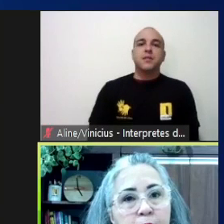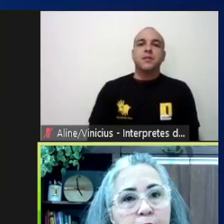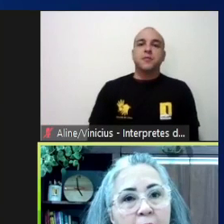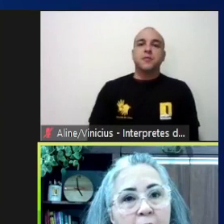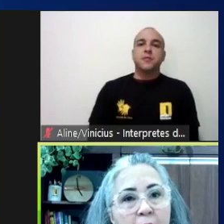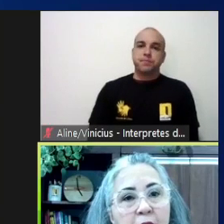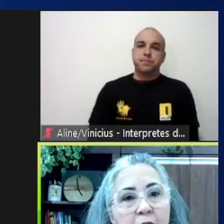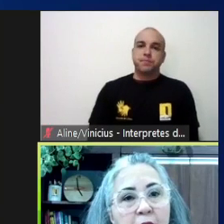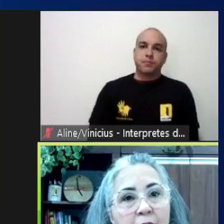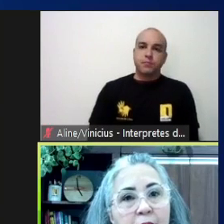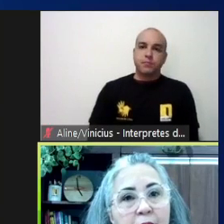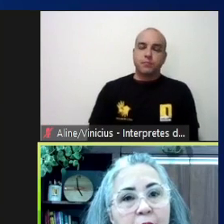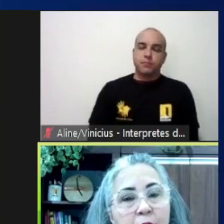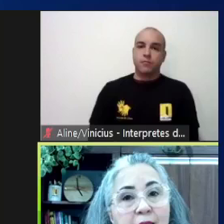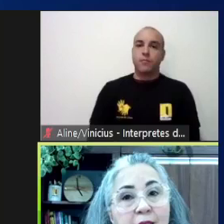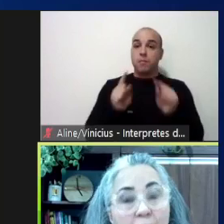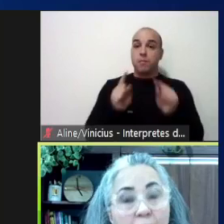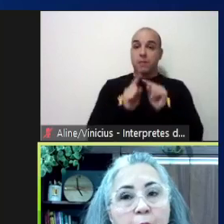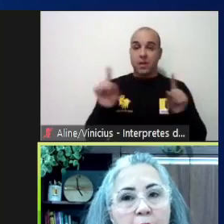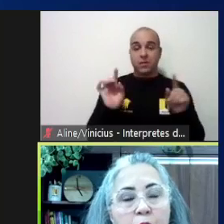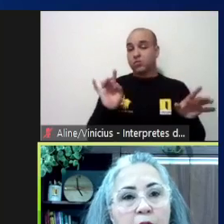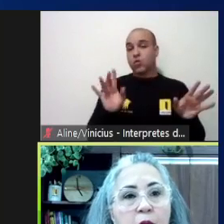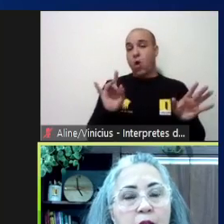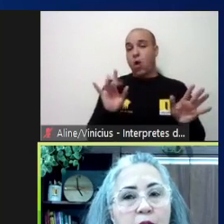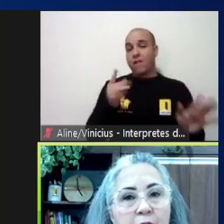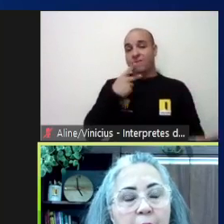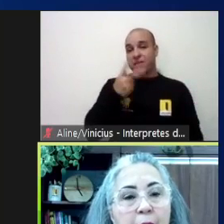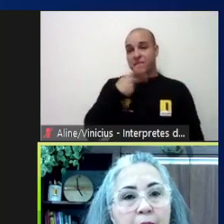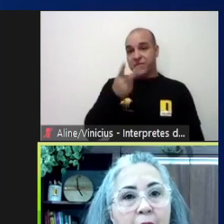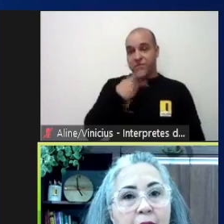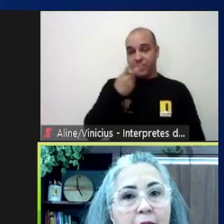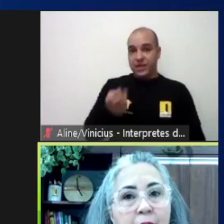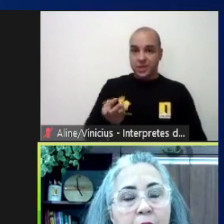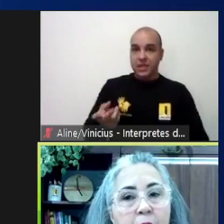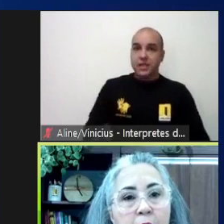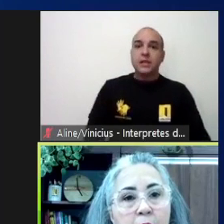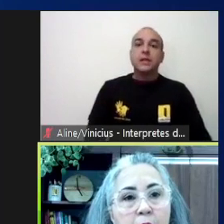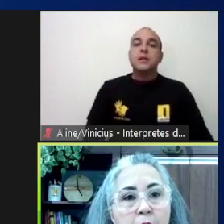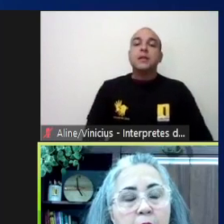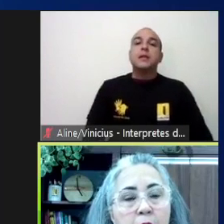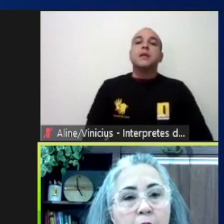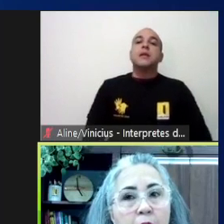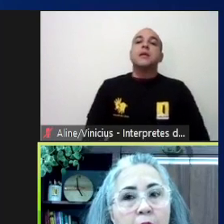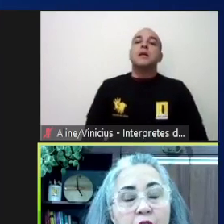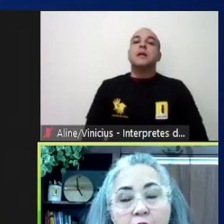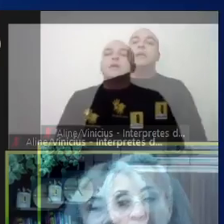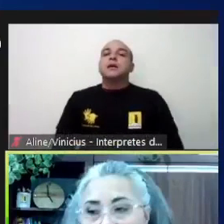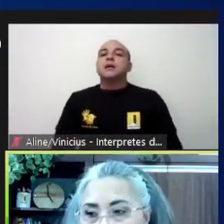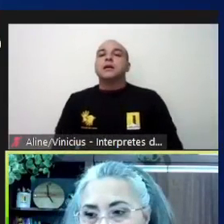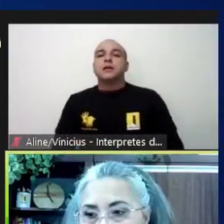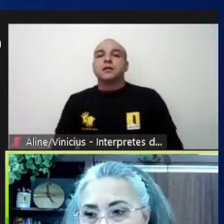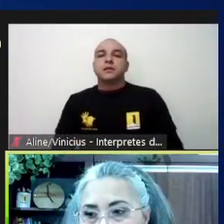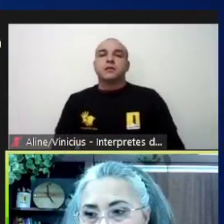mais do que falar de uma ação pela inclusão, de sustentabilidade,